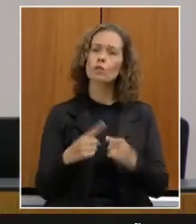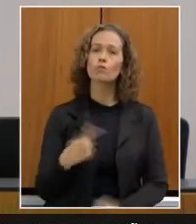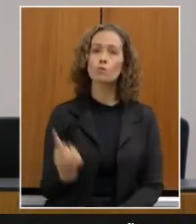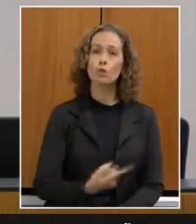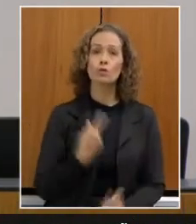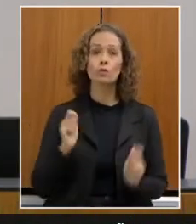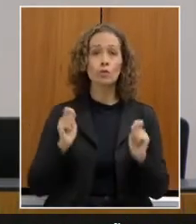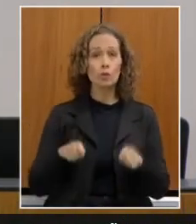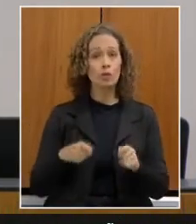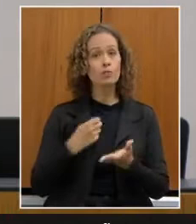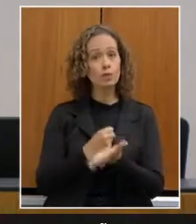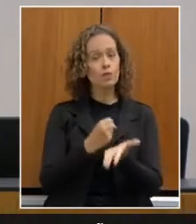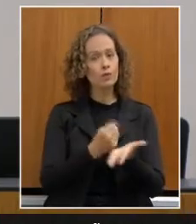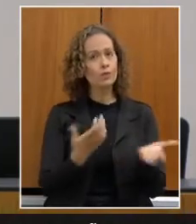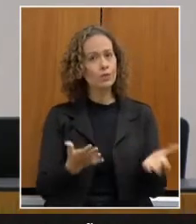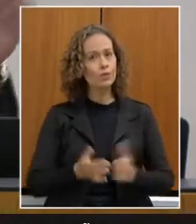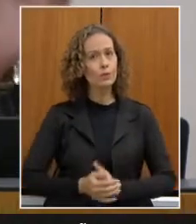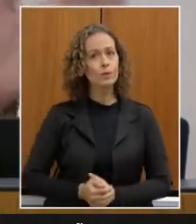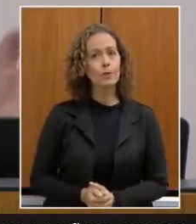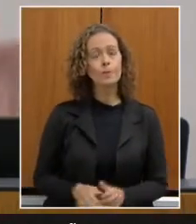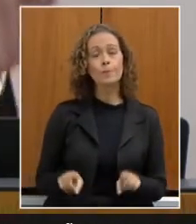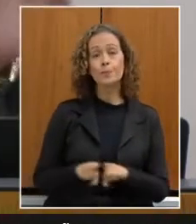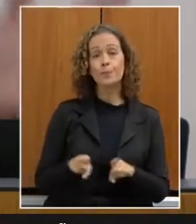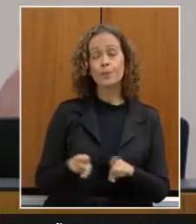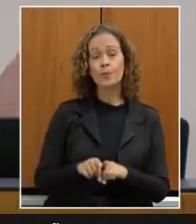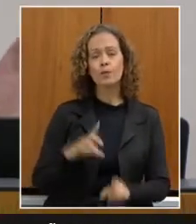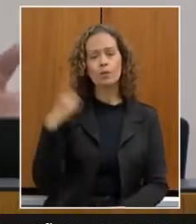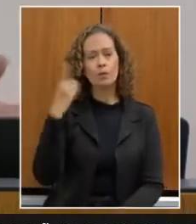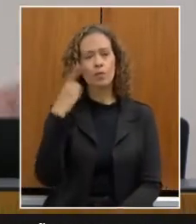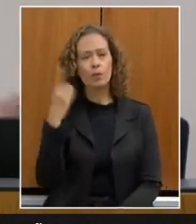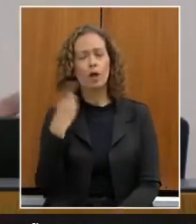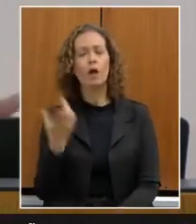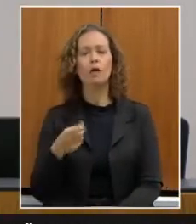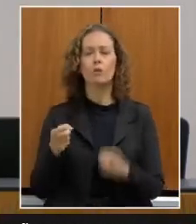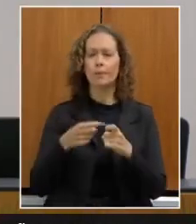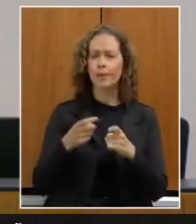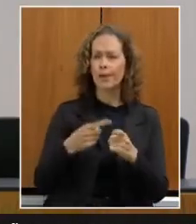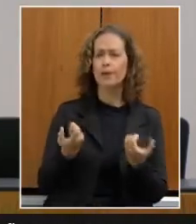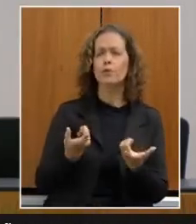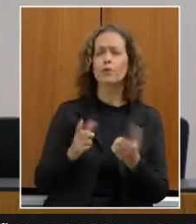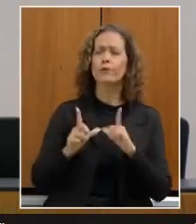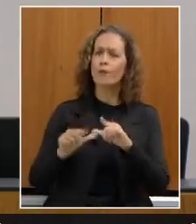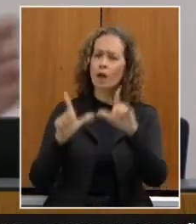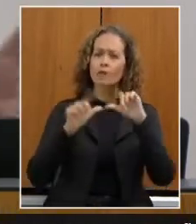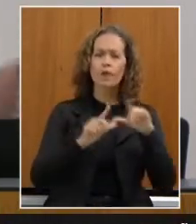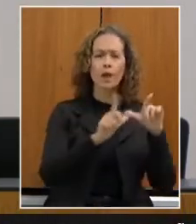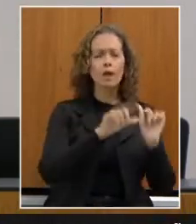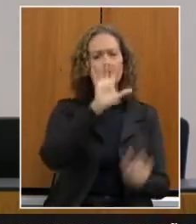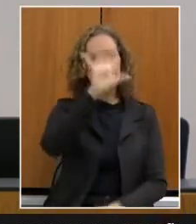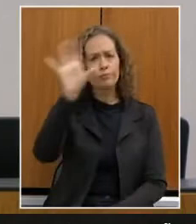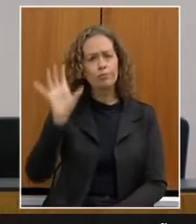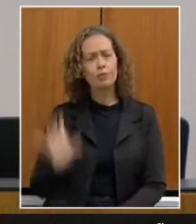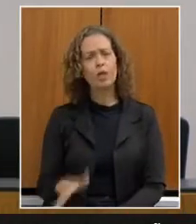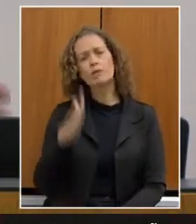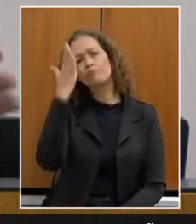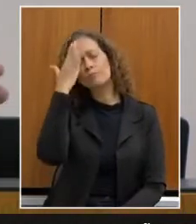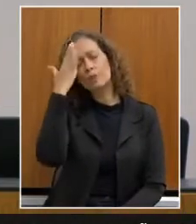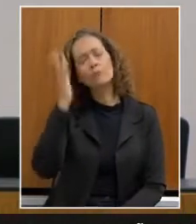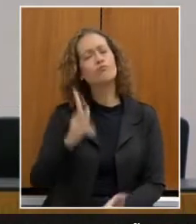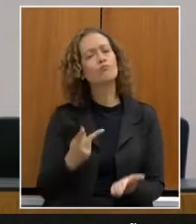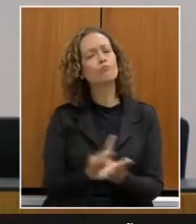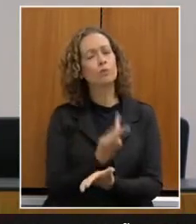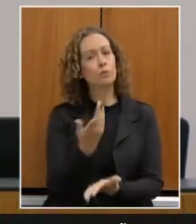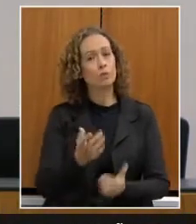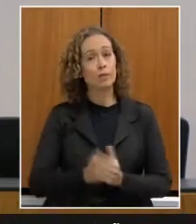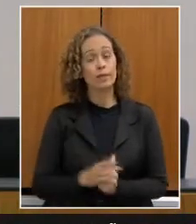O deputado Arlen é médico, viaja pelo Norte todo, pelo Estado todo, sabe o acontece em loco, em cada local. E a gente sabe que